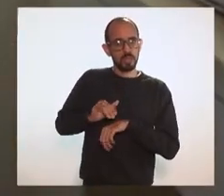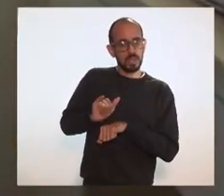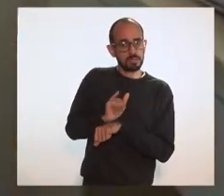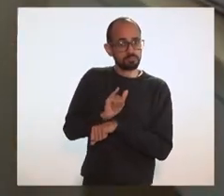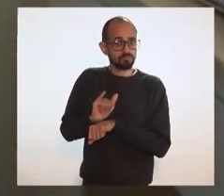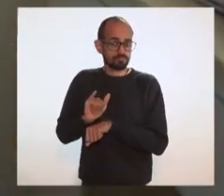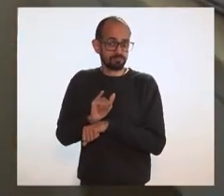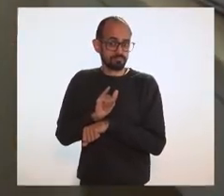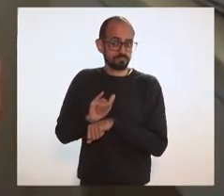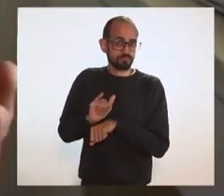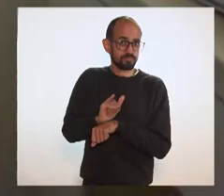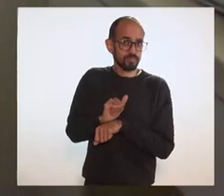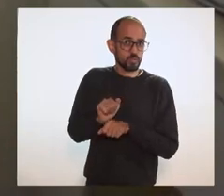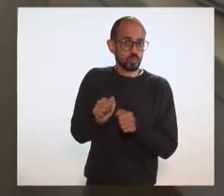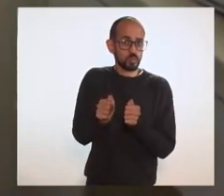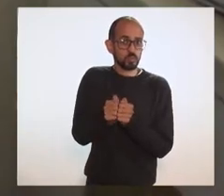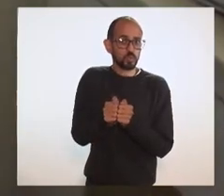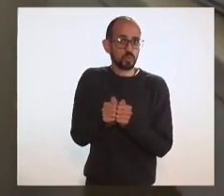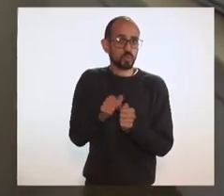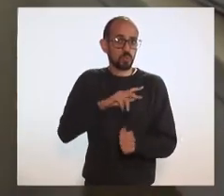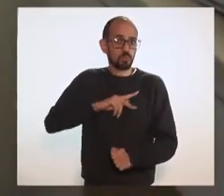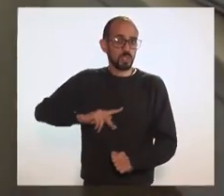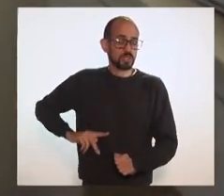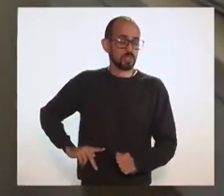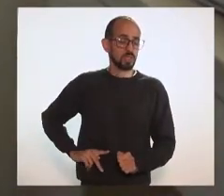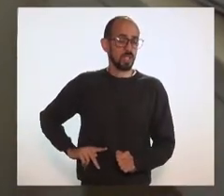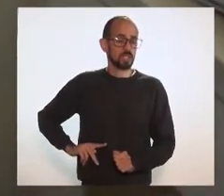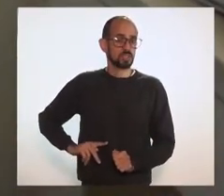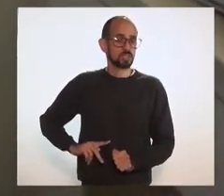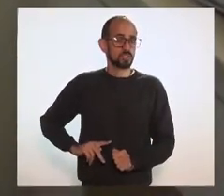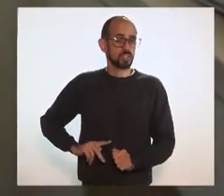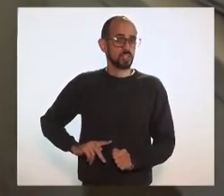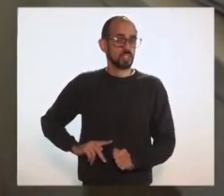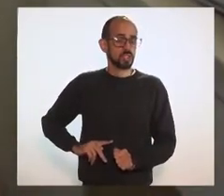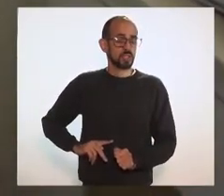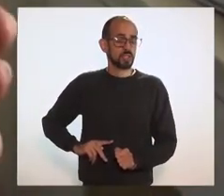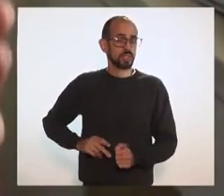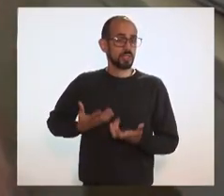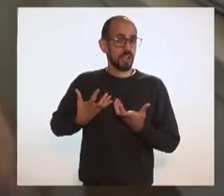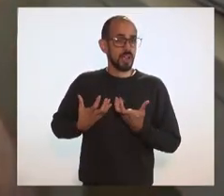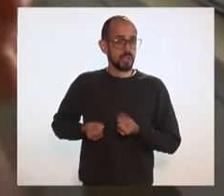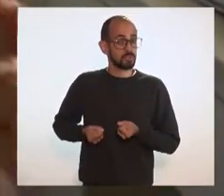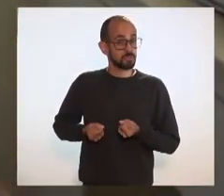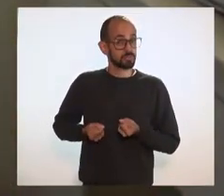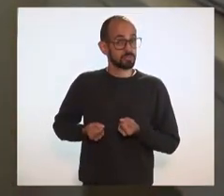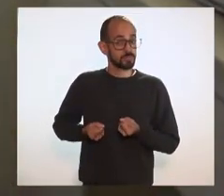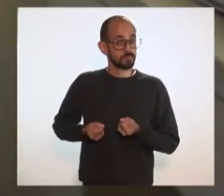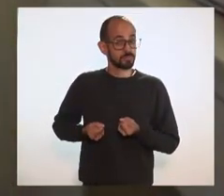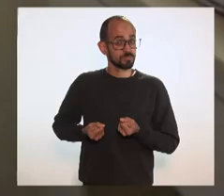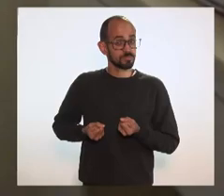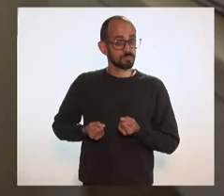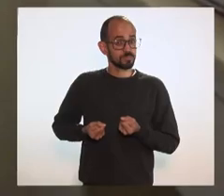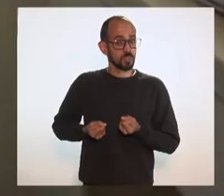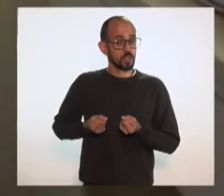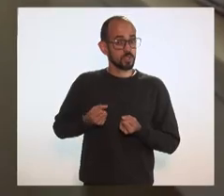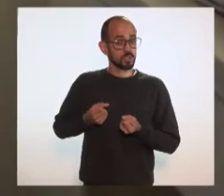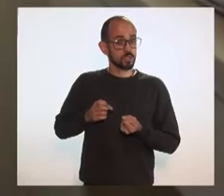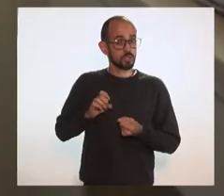da República, ainda sustenta uma posição dessa. Deputada Marta Rocha, só ia pedir uma parte, por